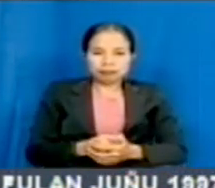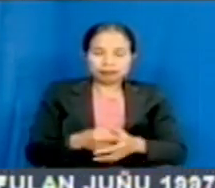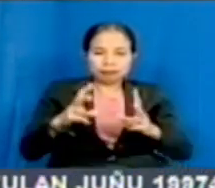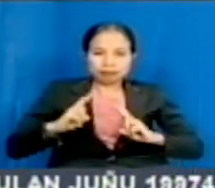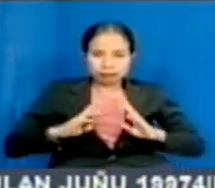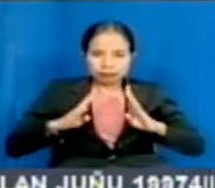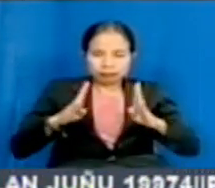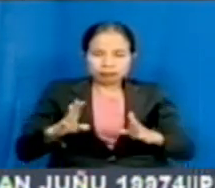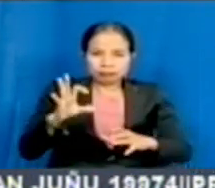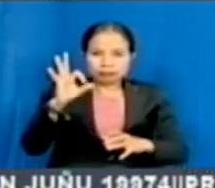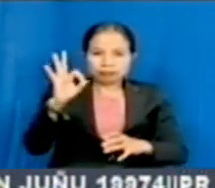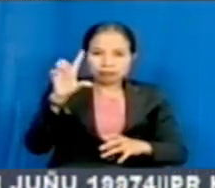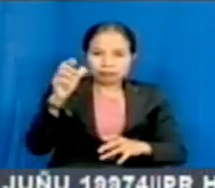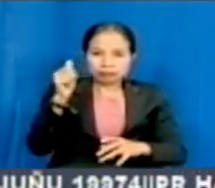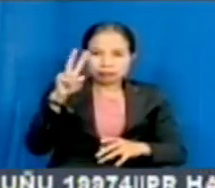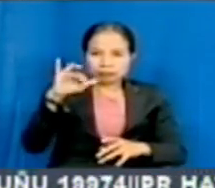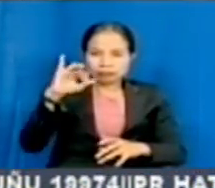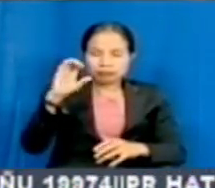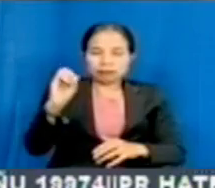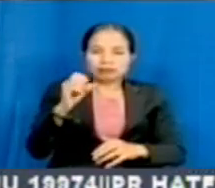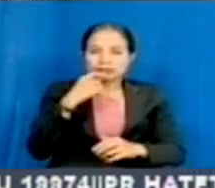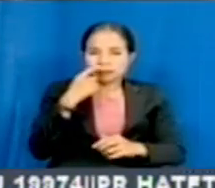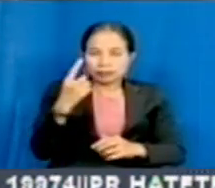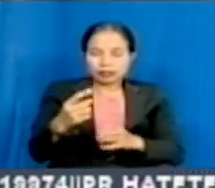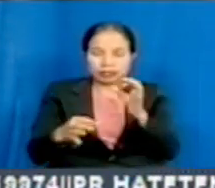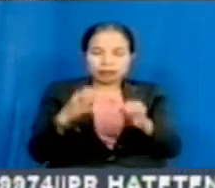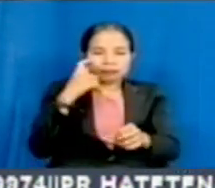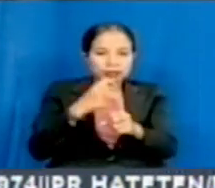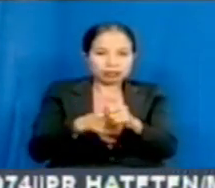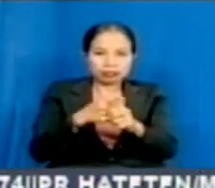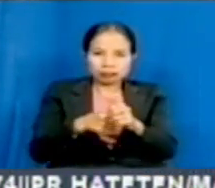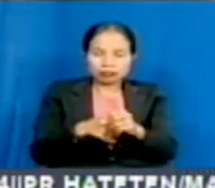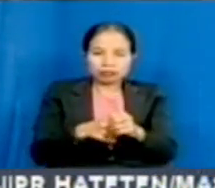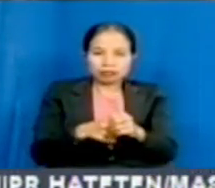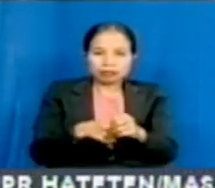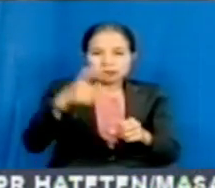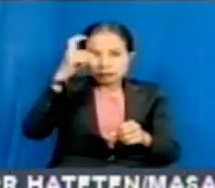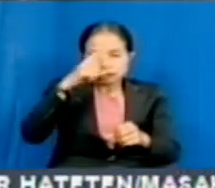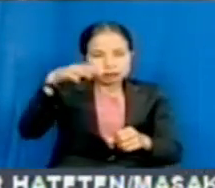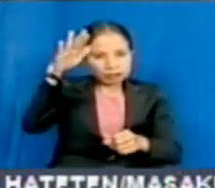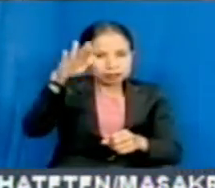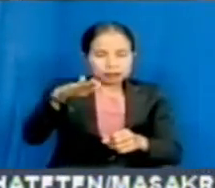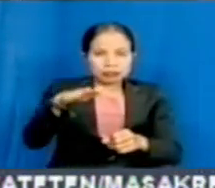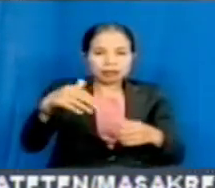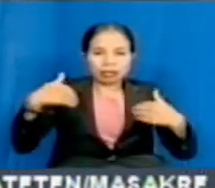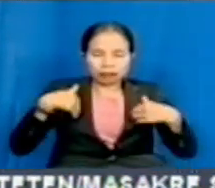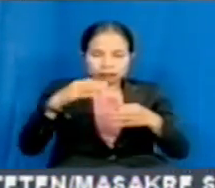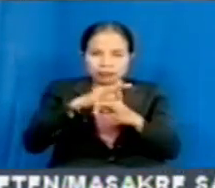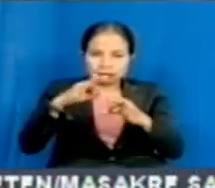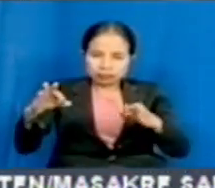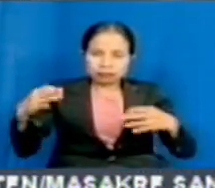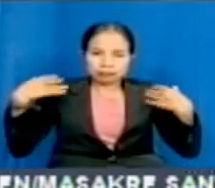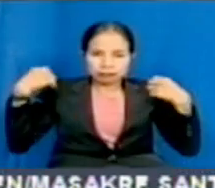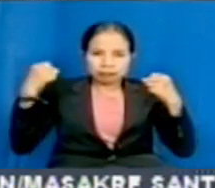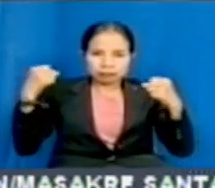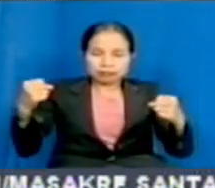Sobrevivente, Flávio Ranzel manifesta, mas que é tempo neba ho otas ki, e ho no espírito, no